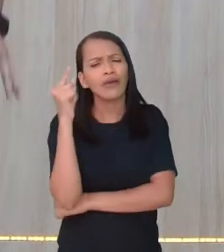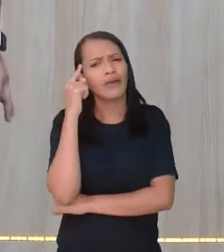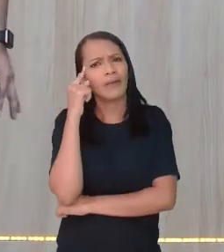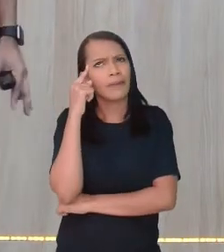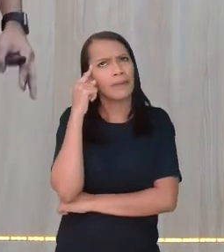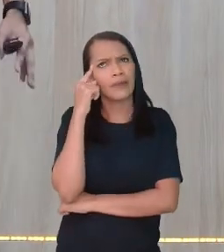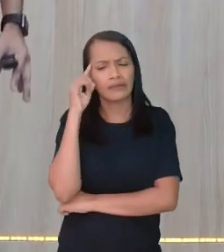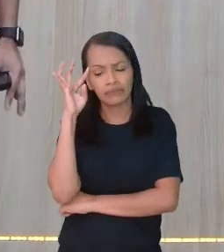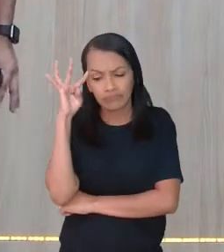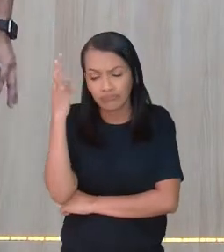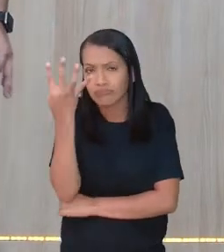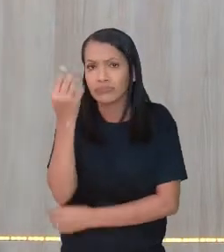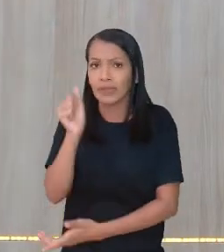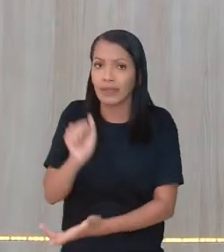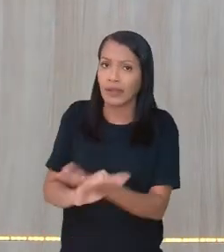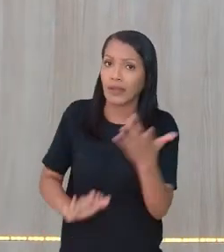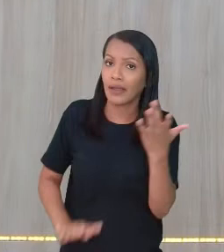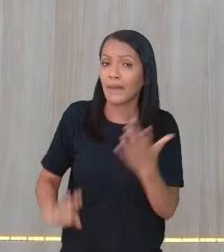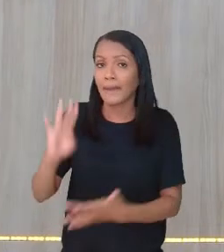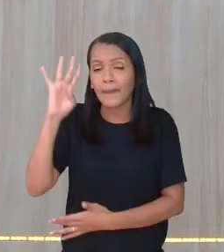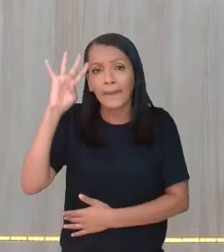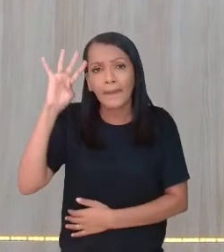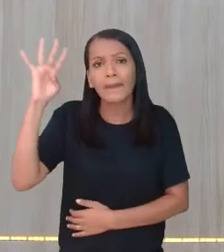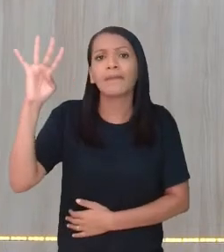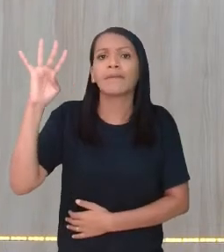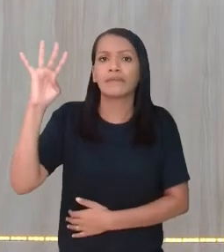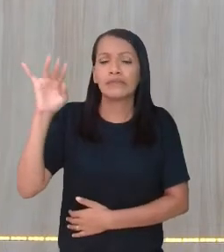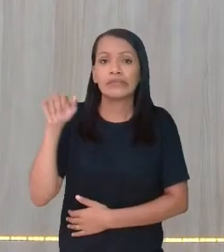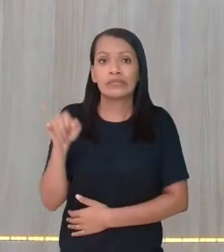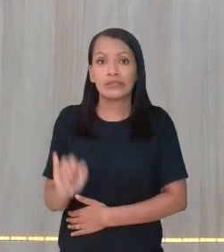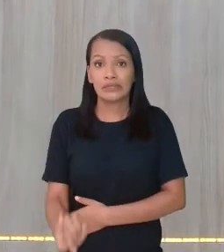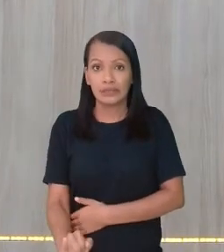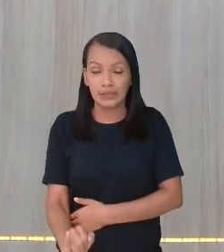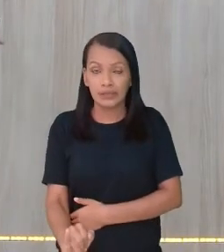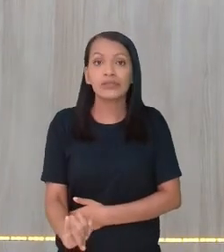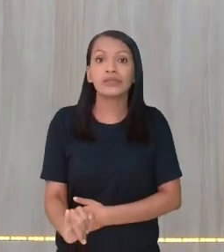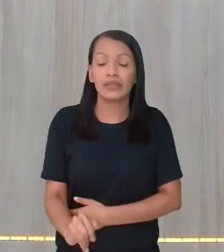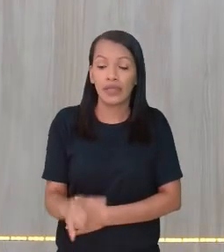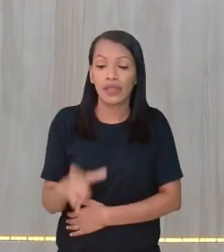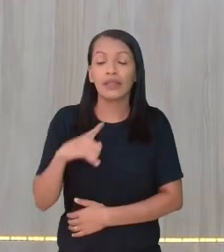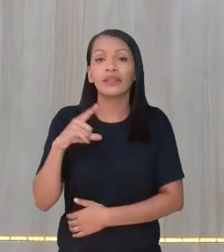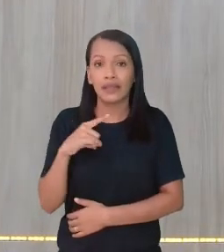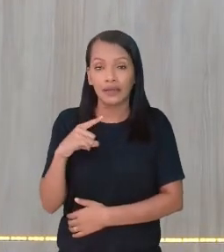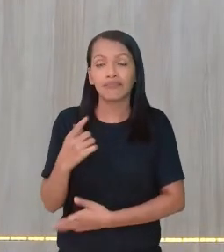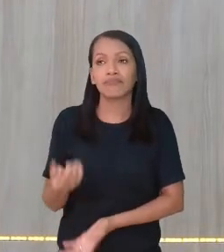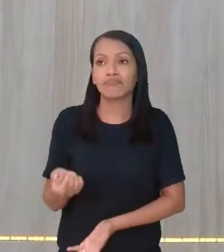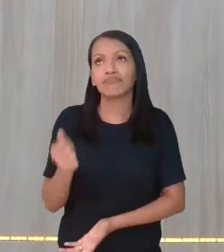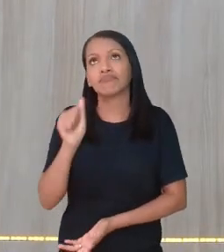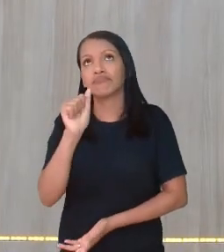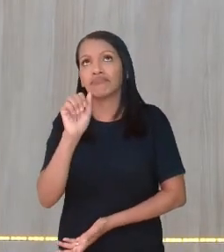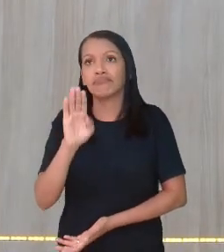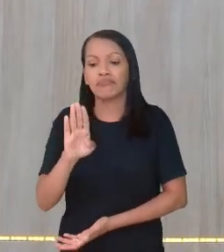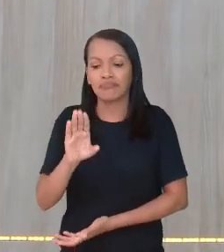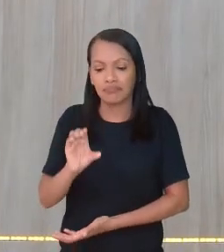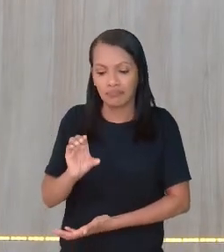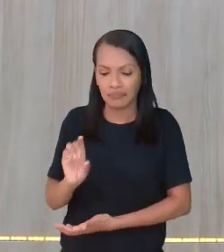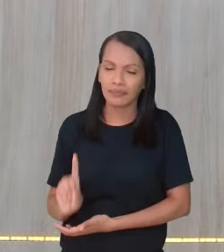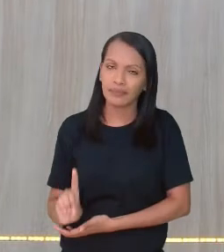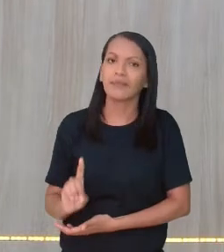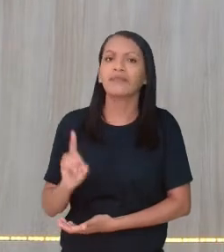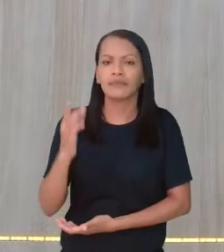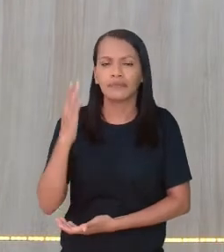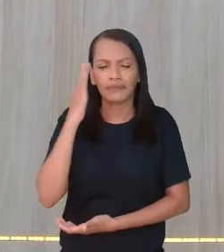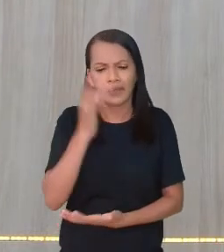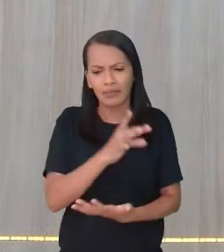hora de resolver uma questão. Principalmente se uma questão tiver lá as alternativas, tá bom? Então, ó, a gente sabe